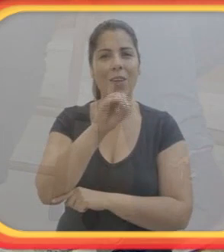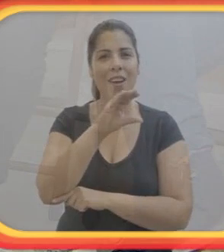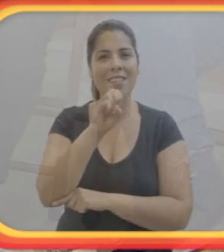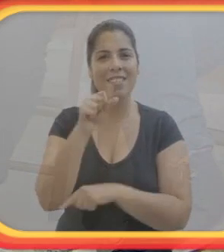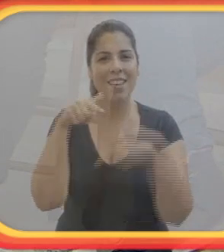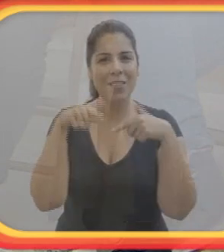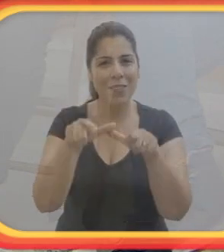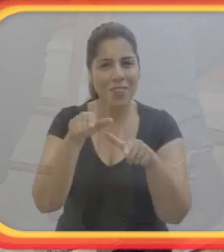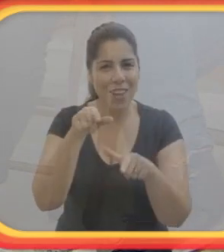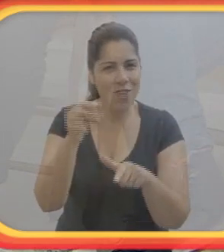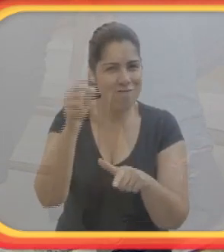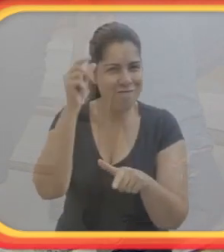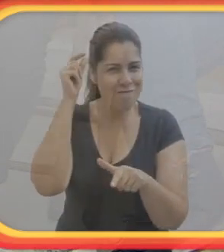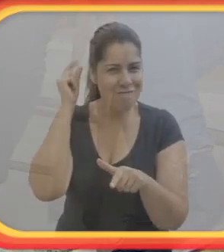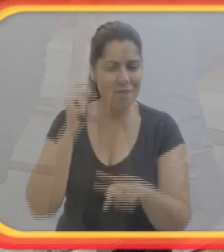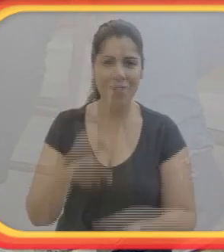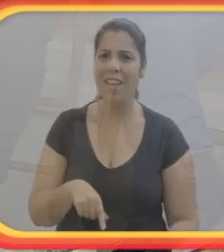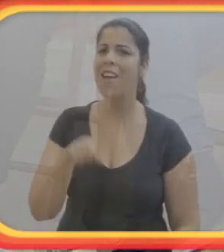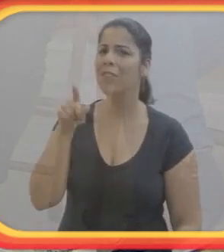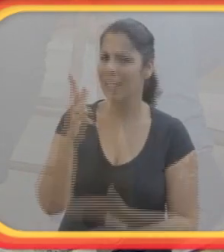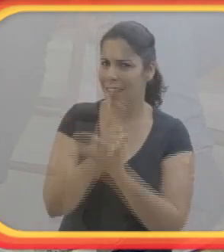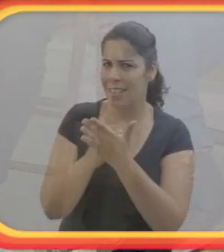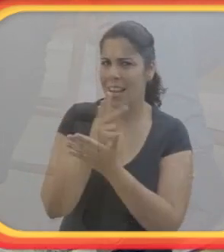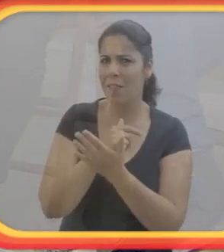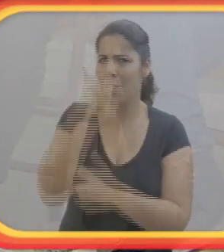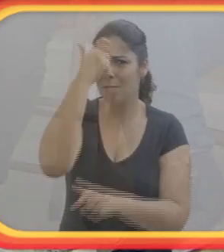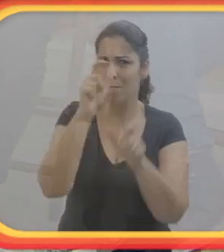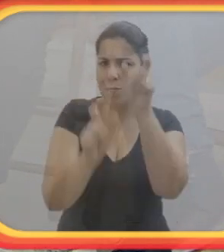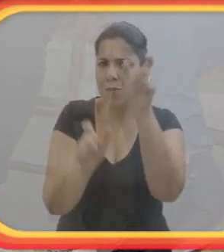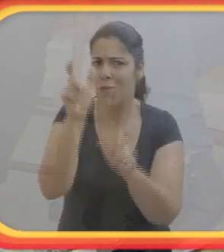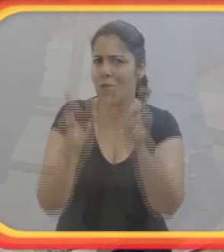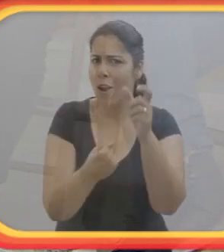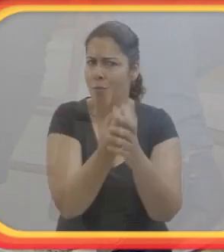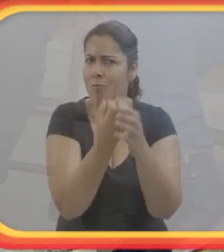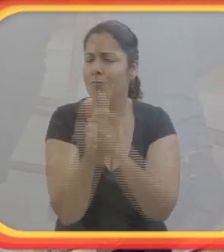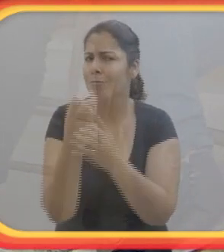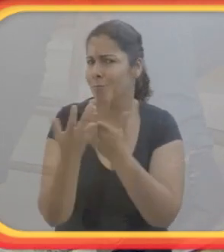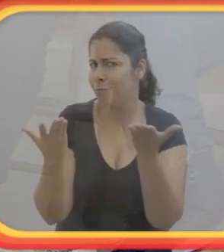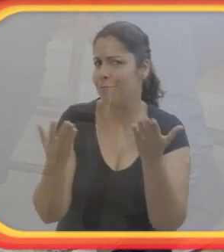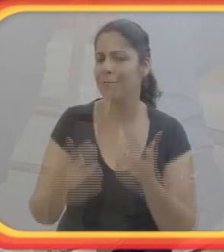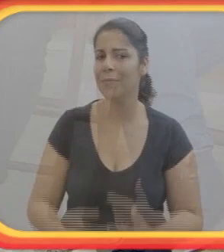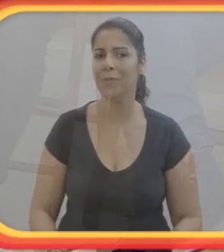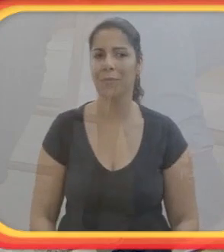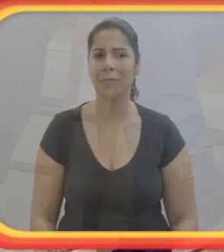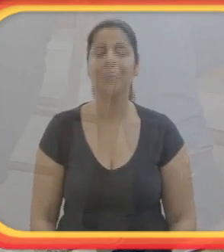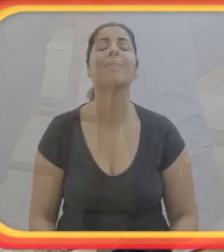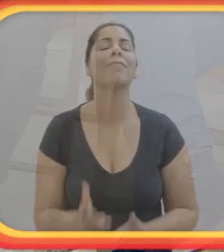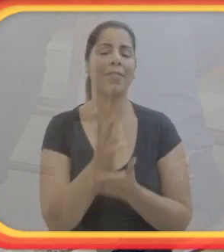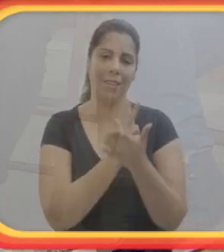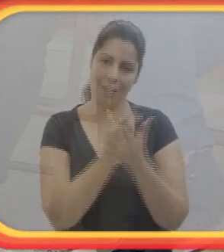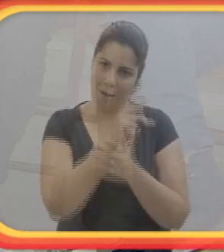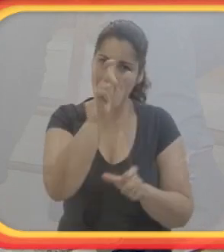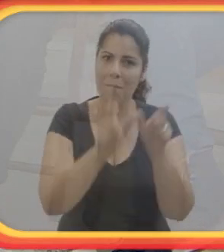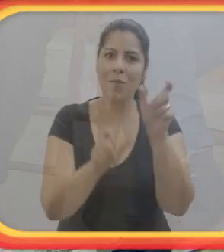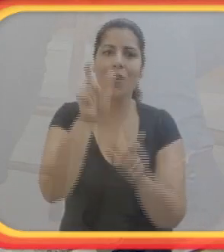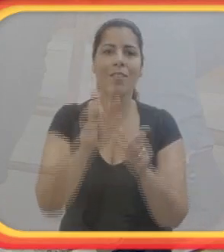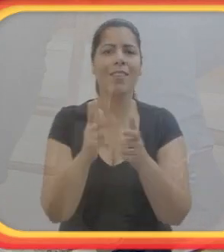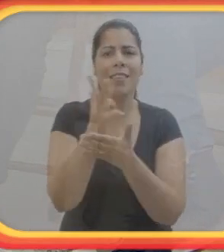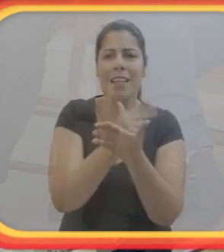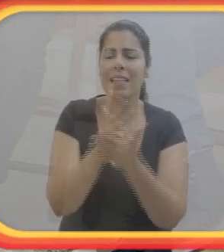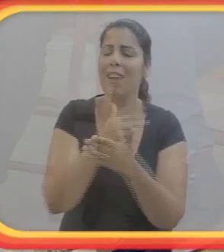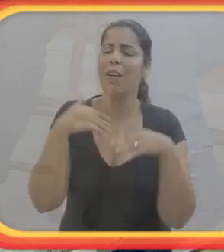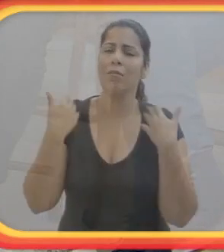Disney no videocassete. E aí você desenhava os personagens? Desenhava personagens, desenhava